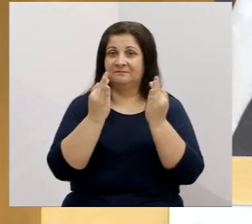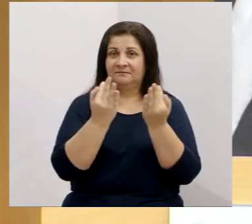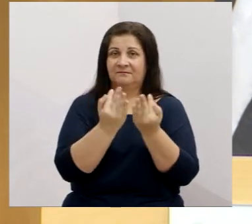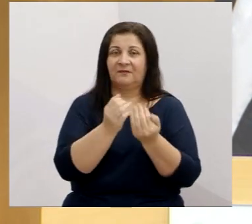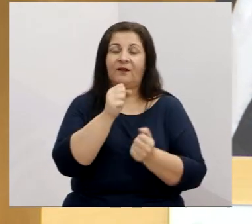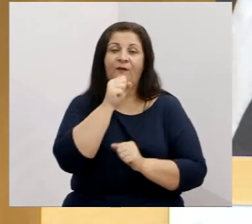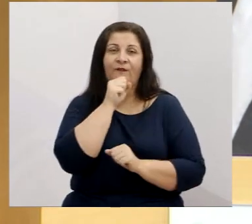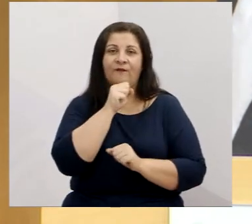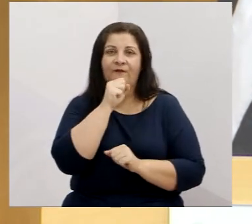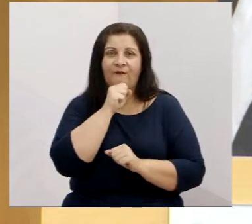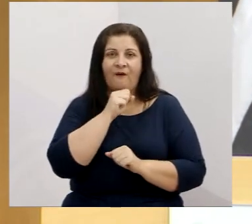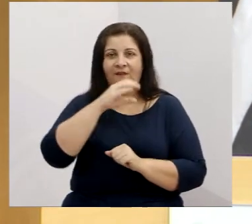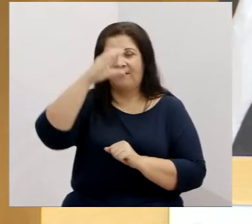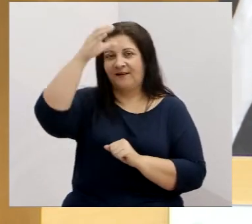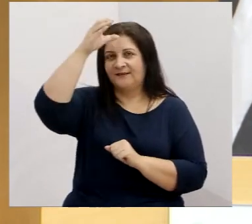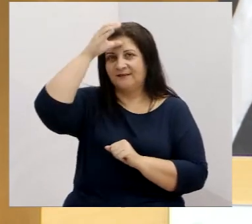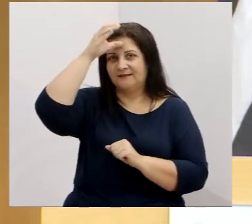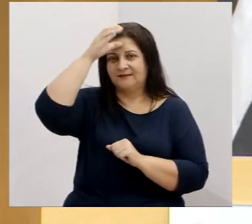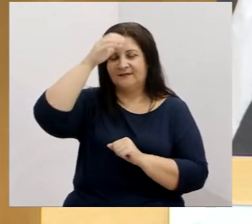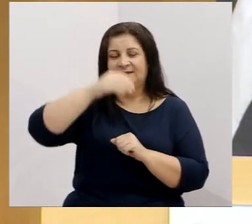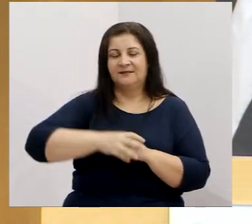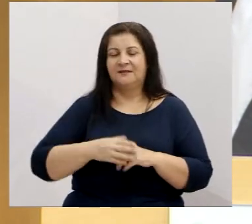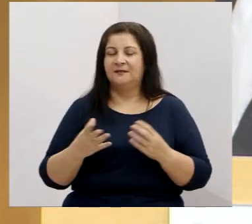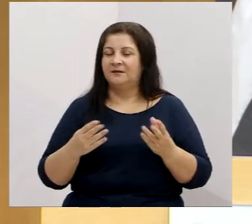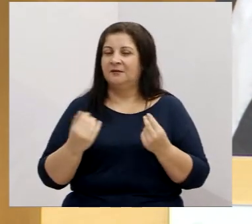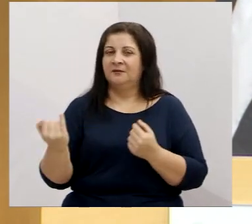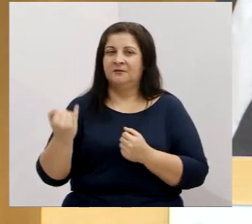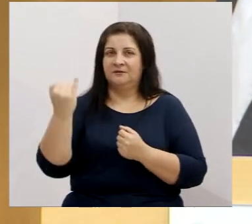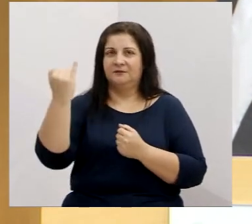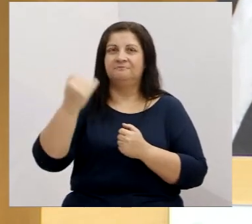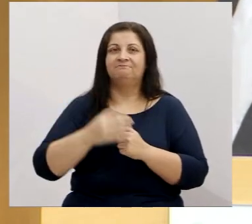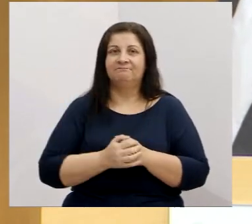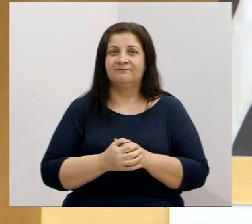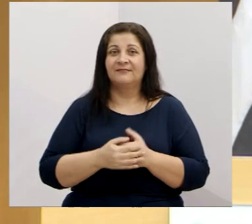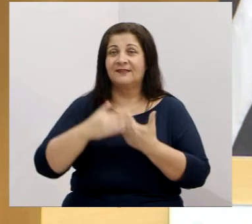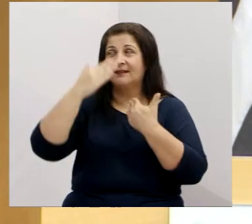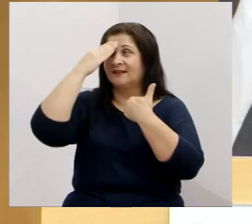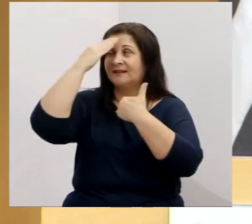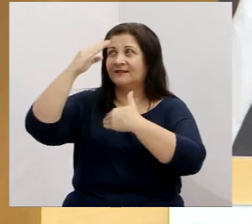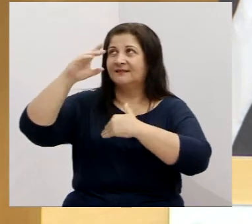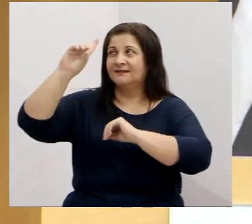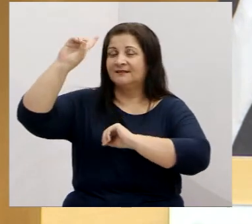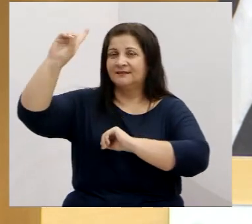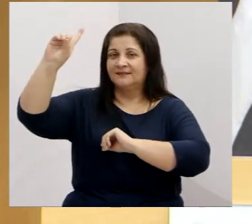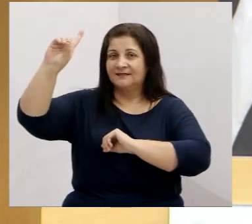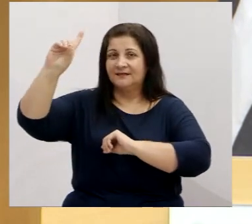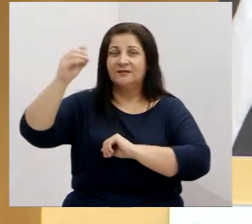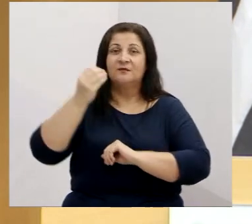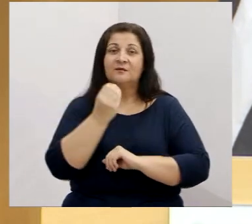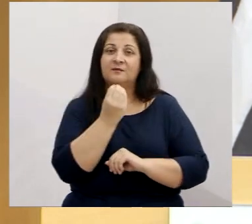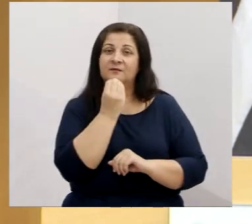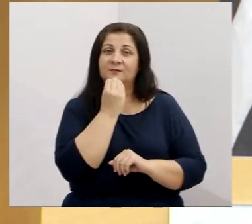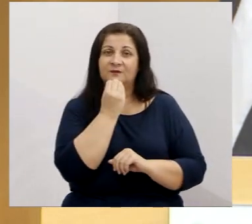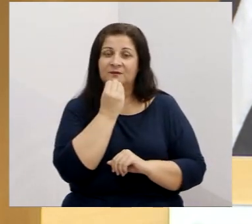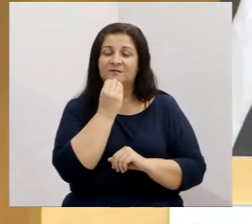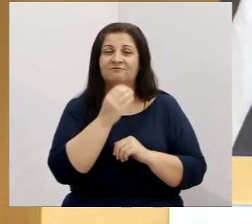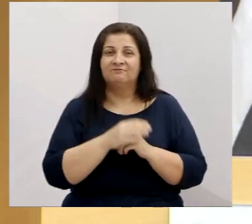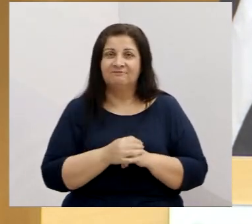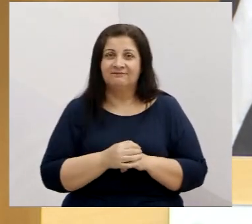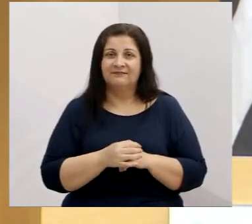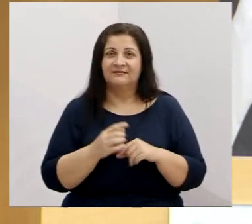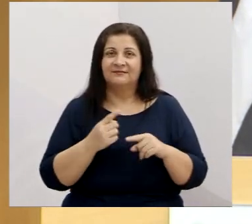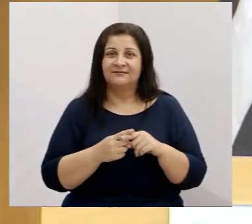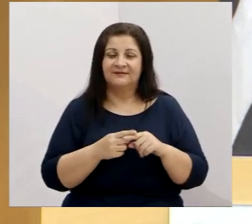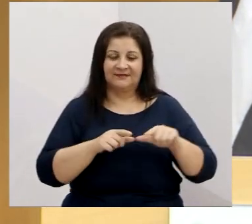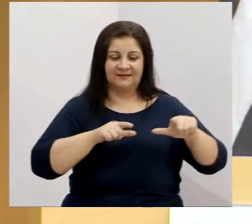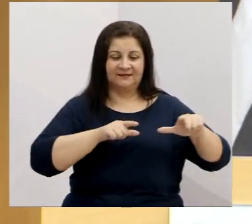tia que foram muito importantes nesse linha legado e agradecer a Deus oportunidade de ter unido a minha